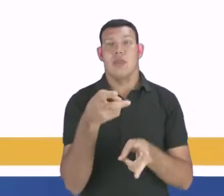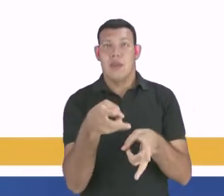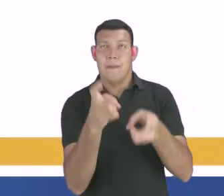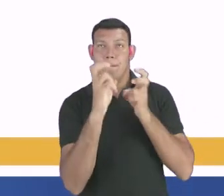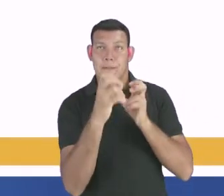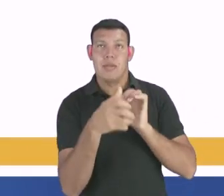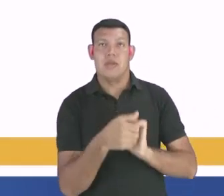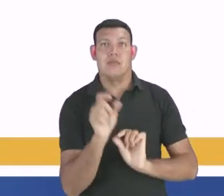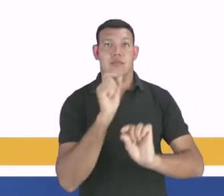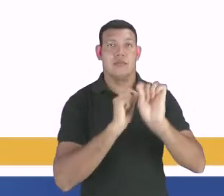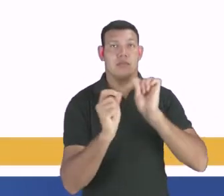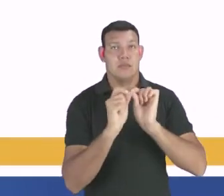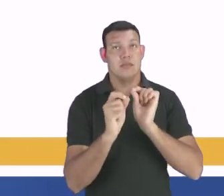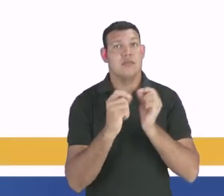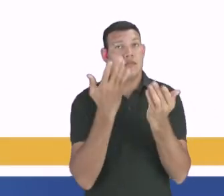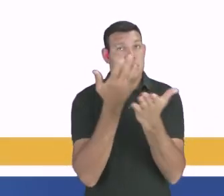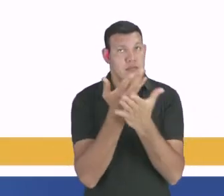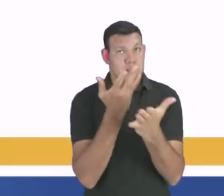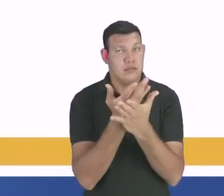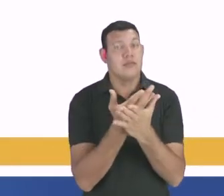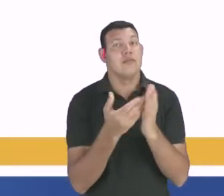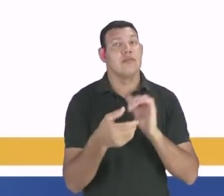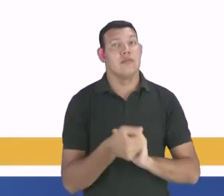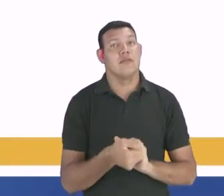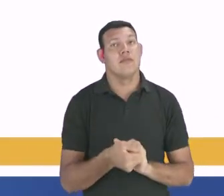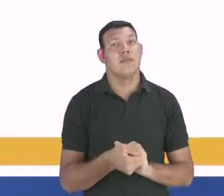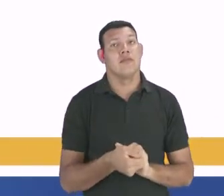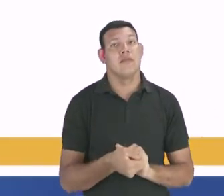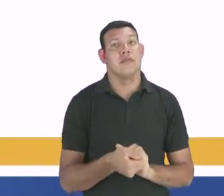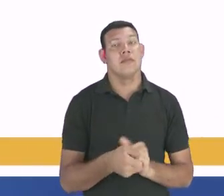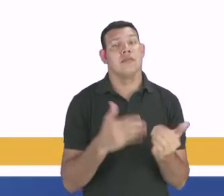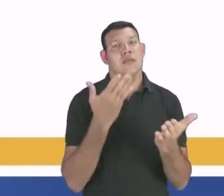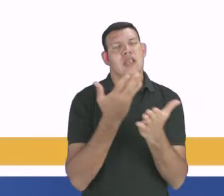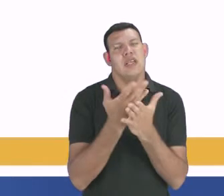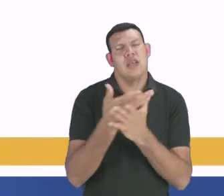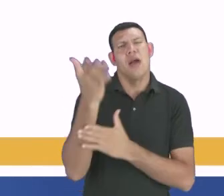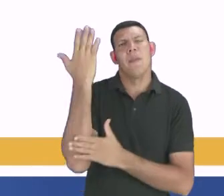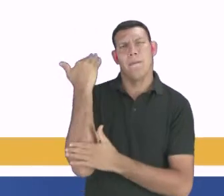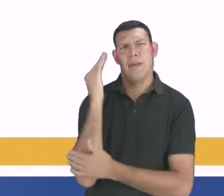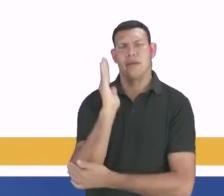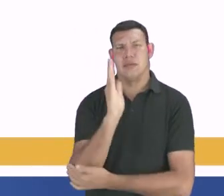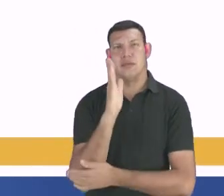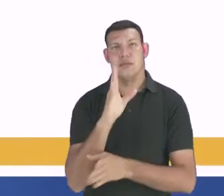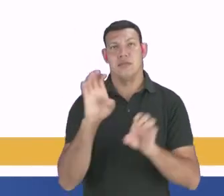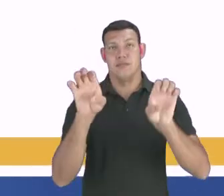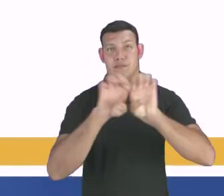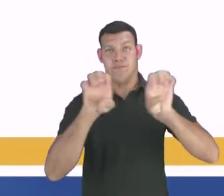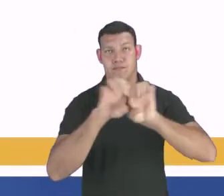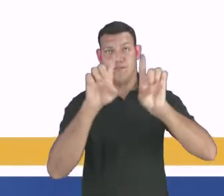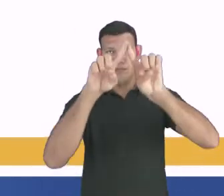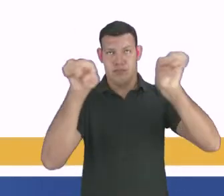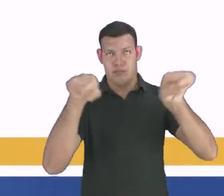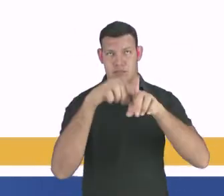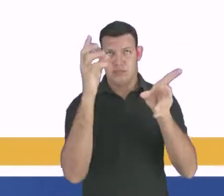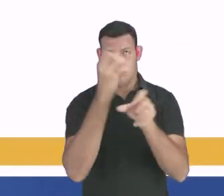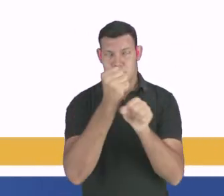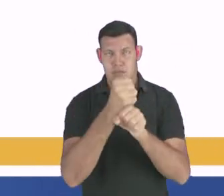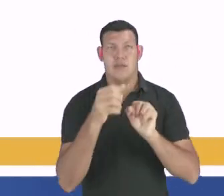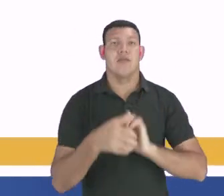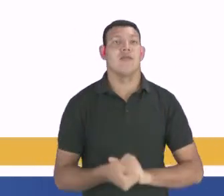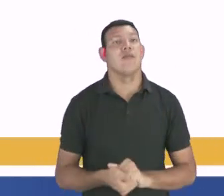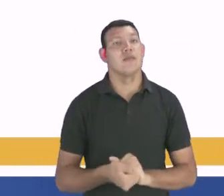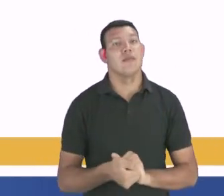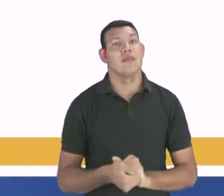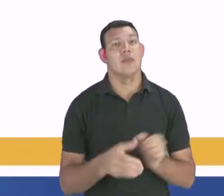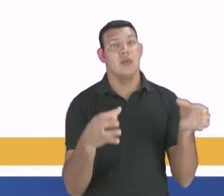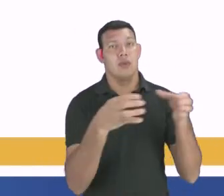isso quando trabalharem ou quando trabalharam a aula anterior sobre as equações trigonométricas. E